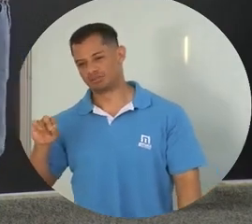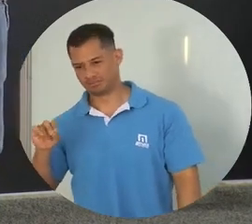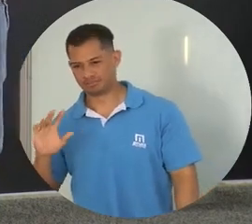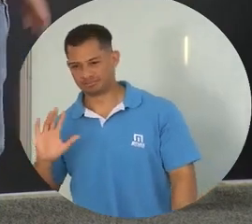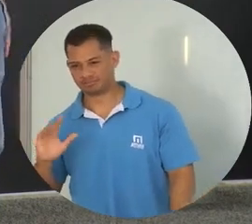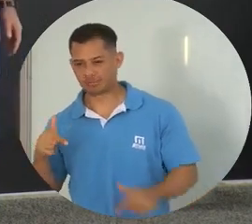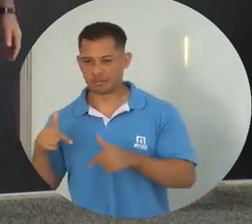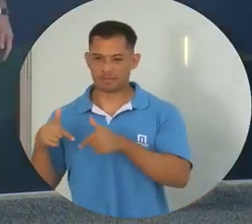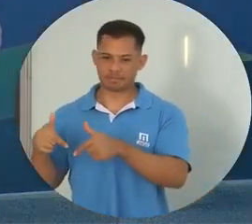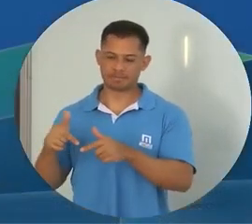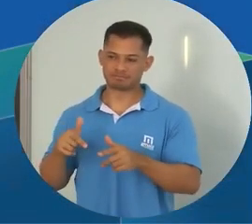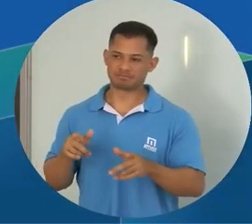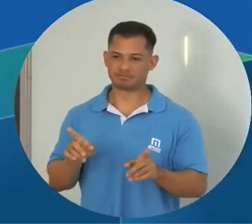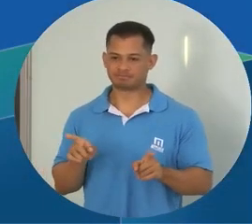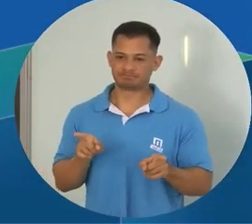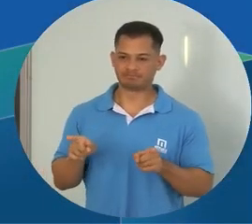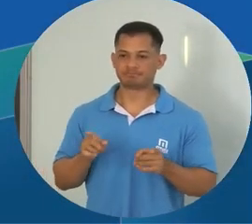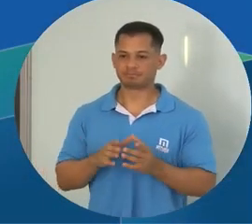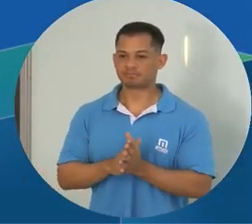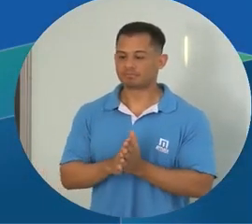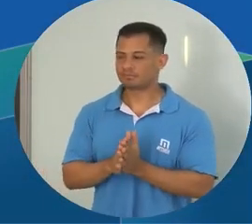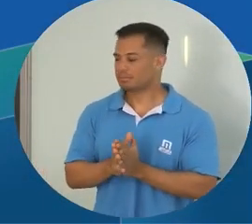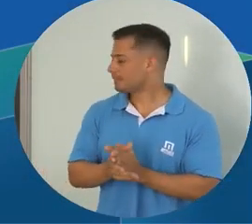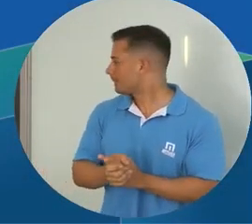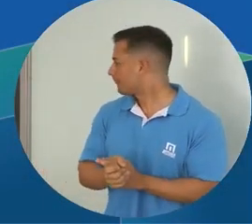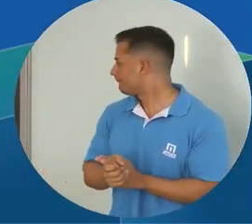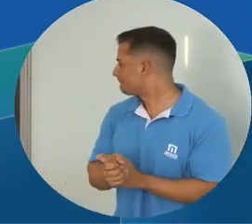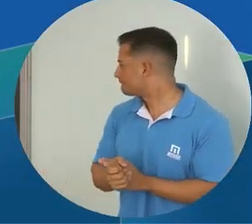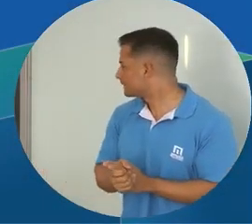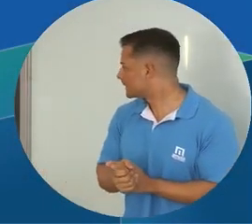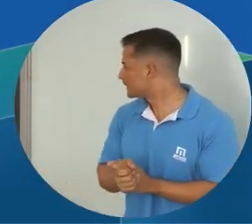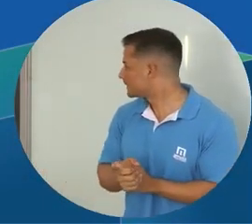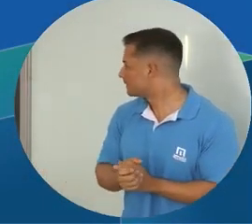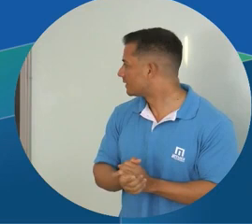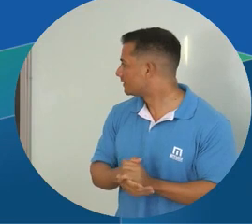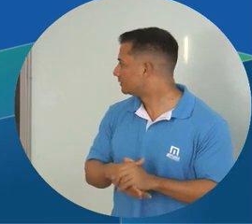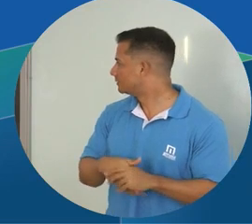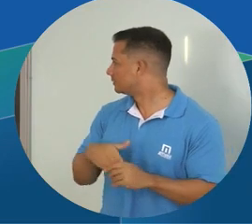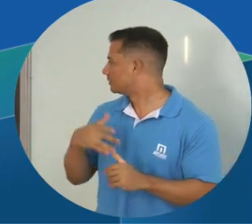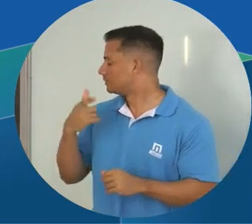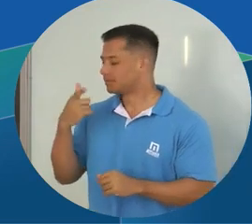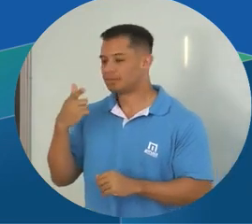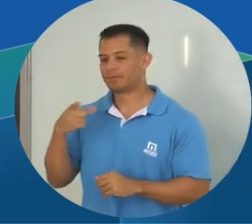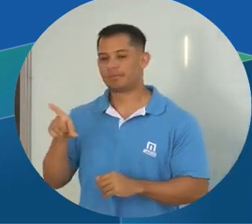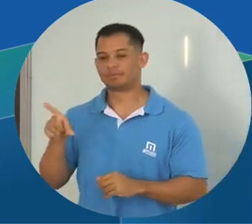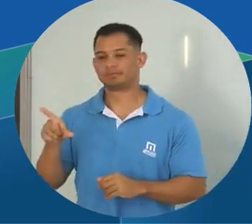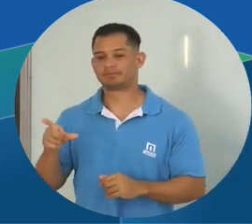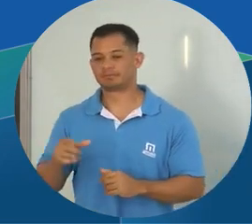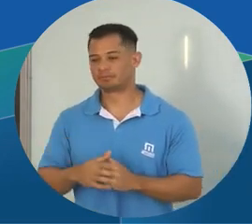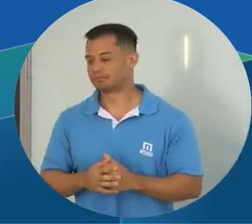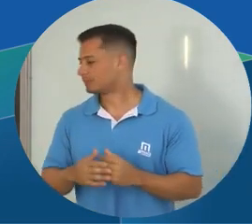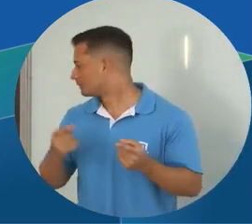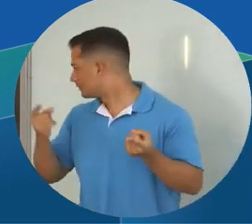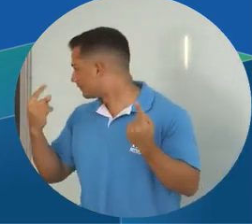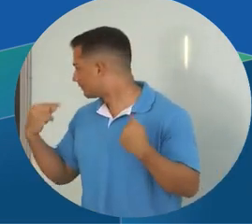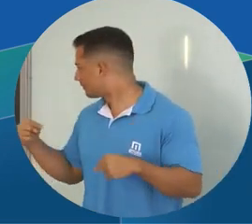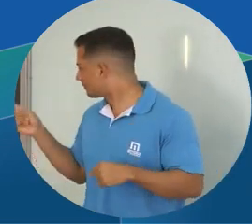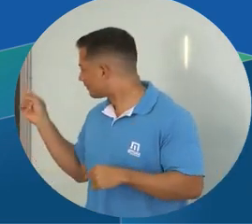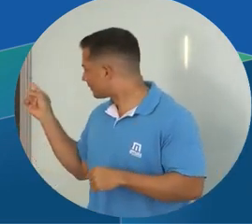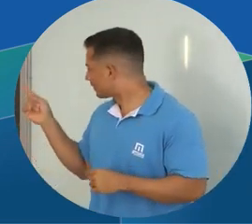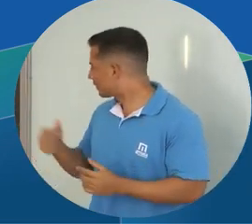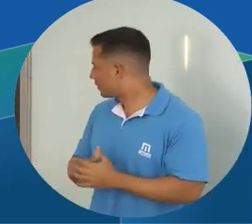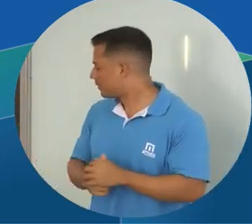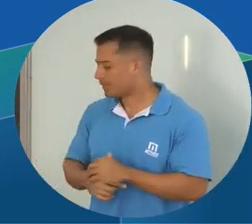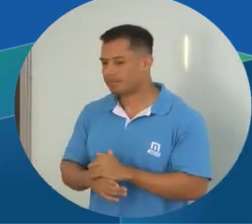Mais uma nuance, né, a cota de sedimento. A gente tinha uma fotografia, a batimetria que